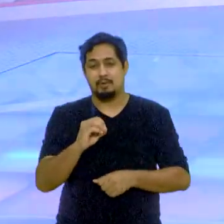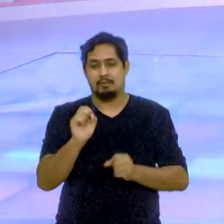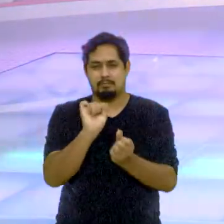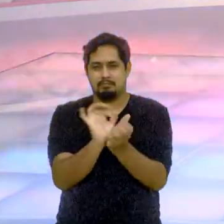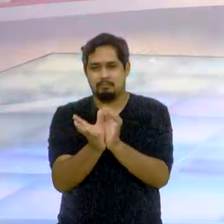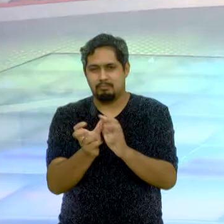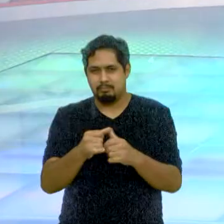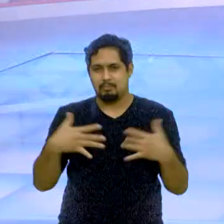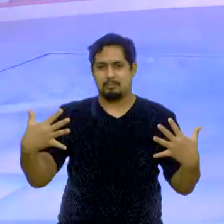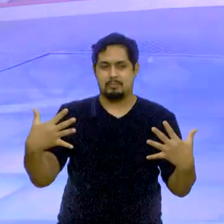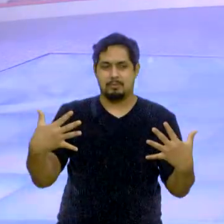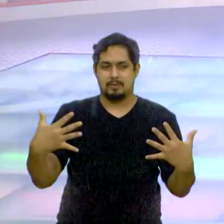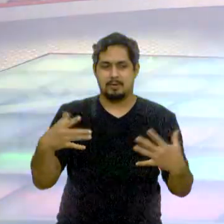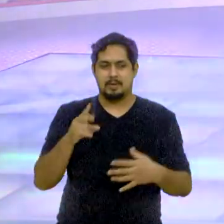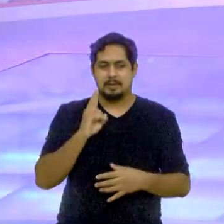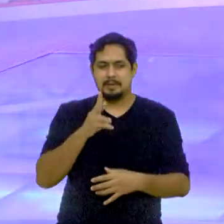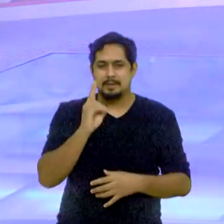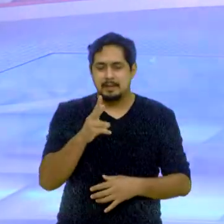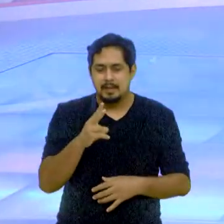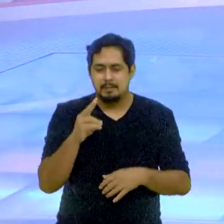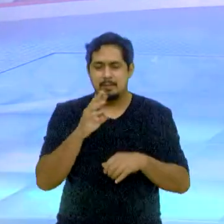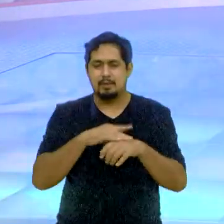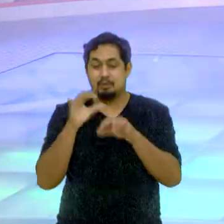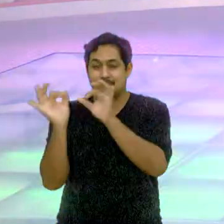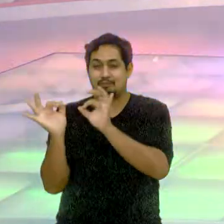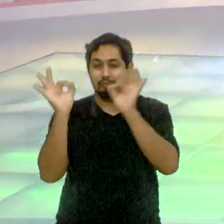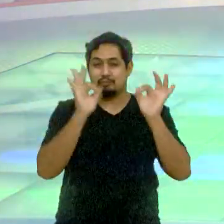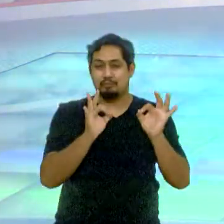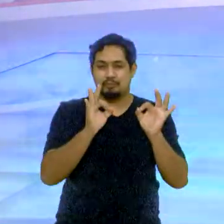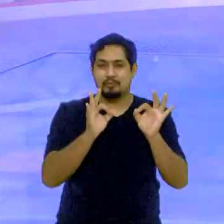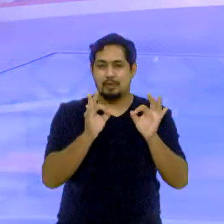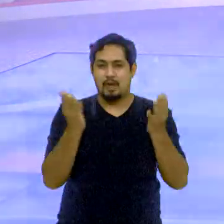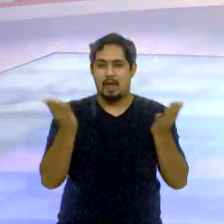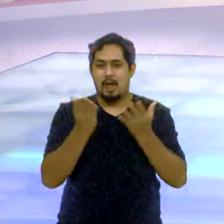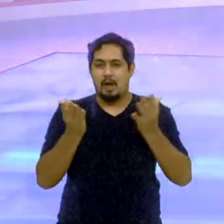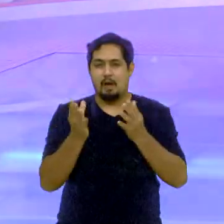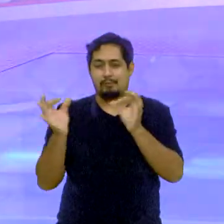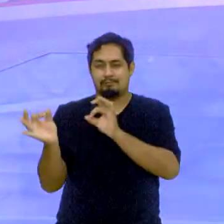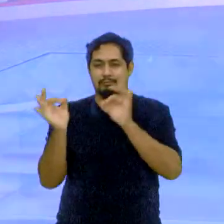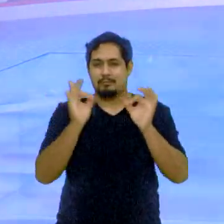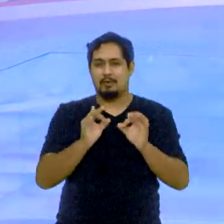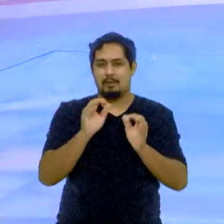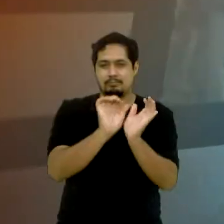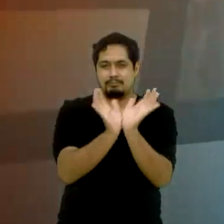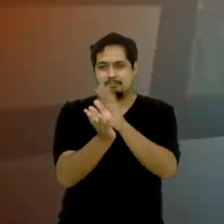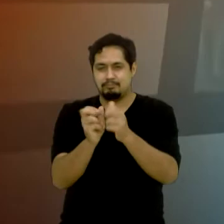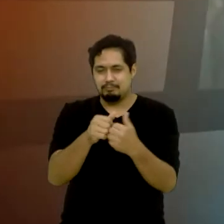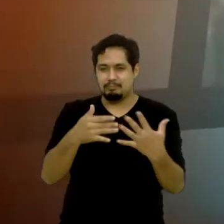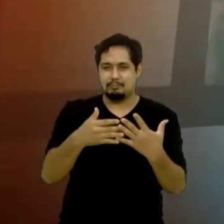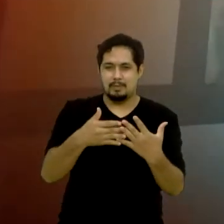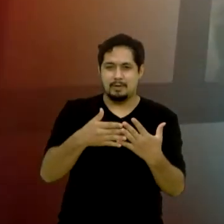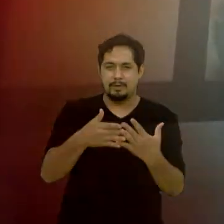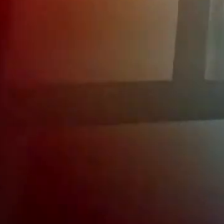vinheta, eu saio correndo, eu... está lá o nosso Algo Mais Retrô. E vamos ver.